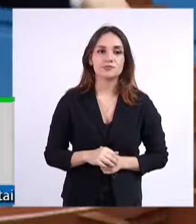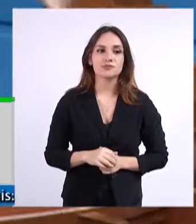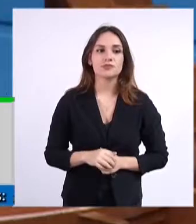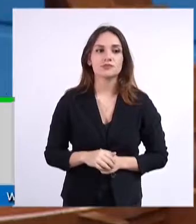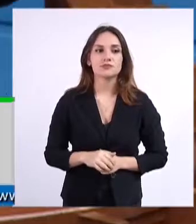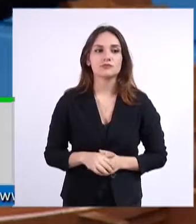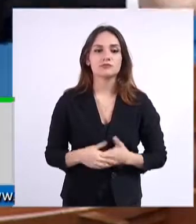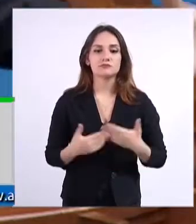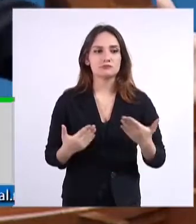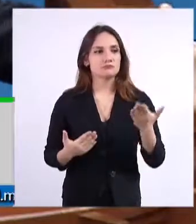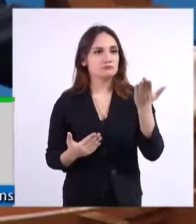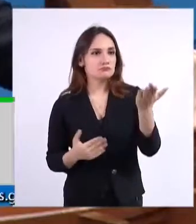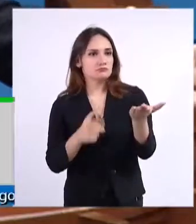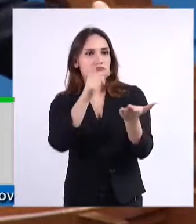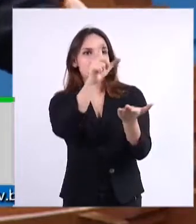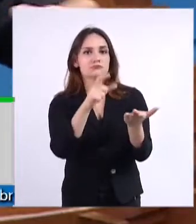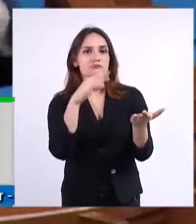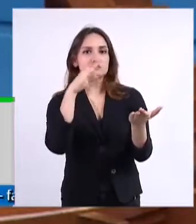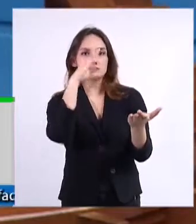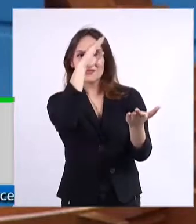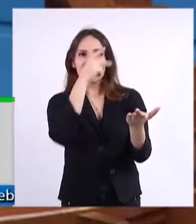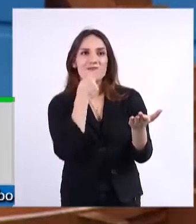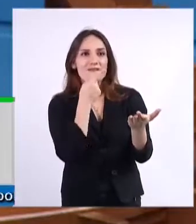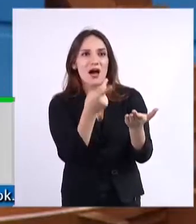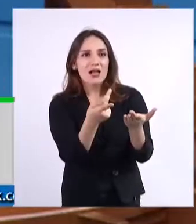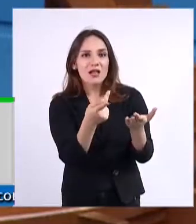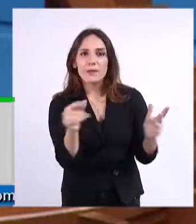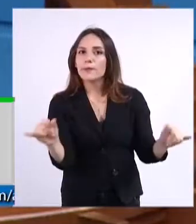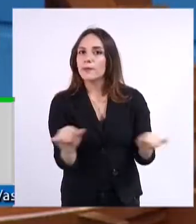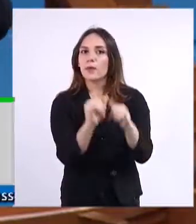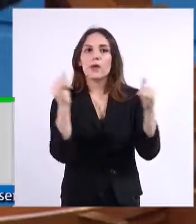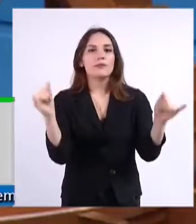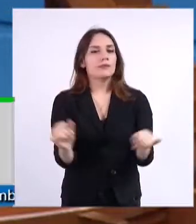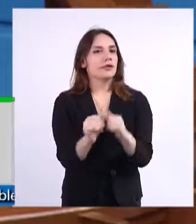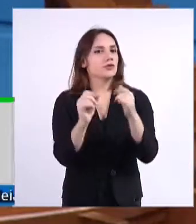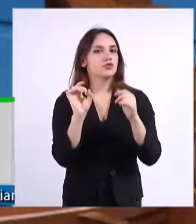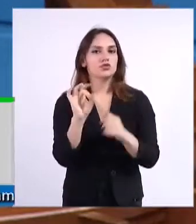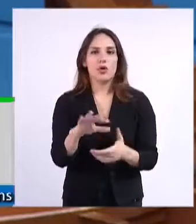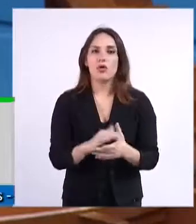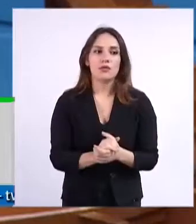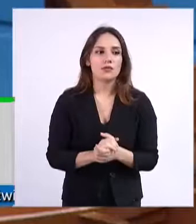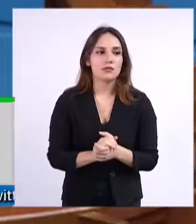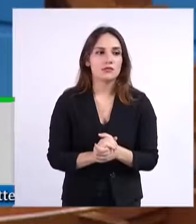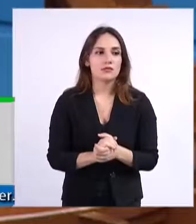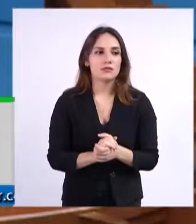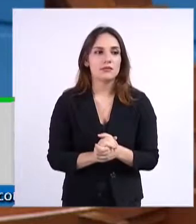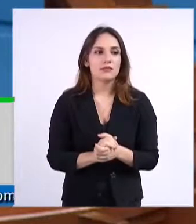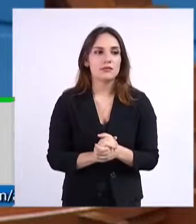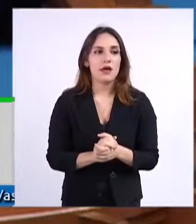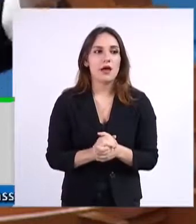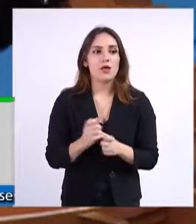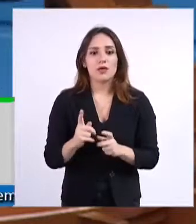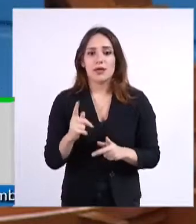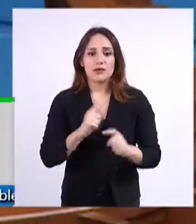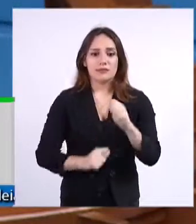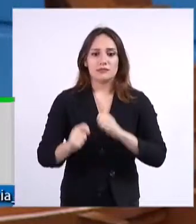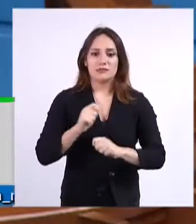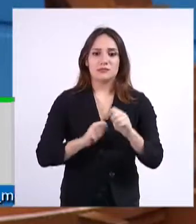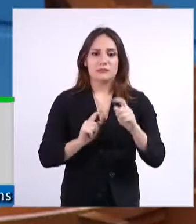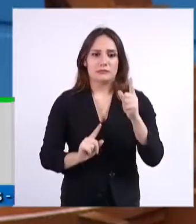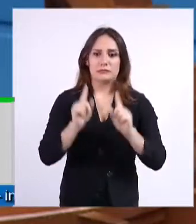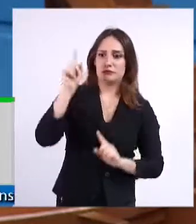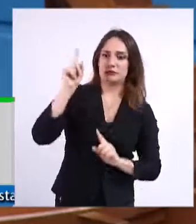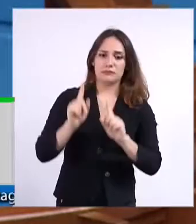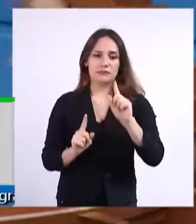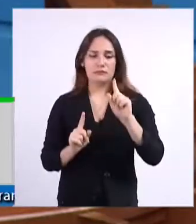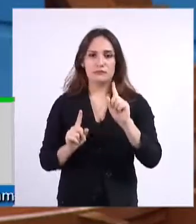O homem abre a boca e só fala besteira. E a Bolsa de Valores fica nervosa, agitada.